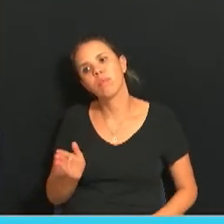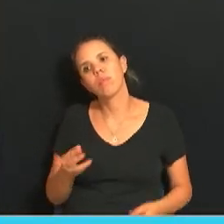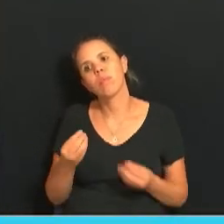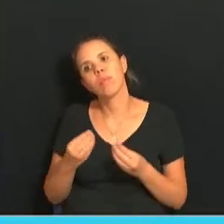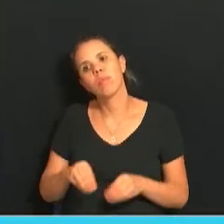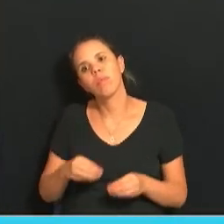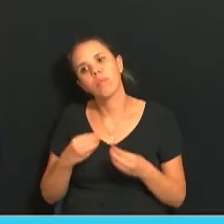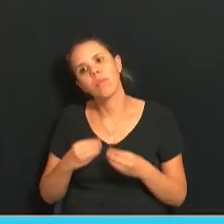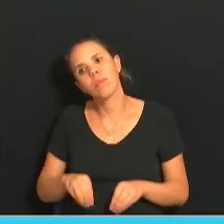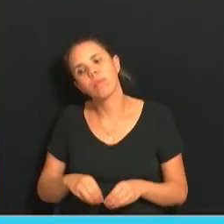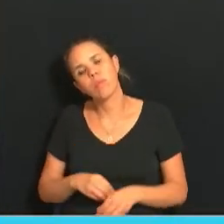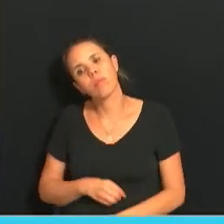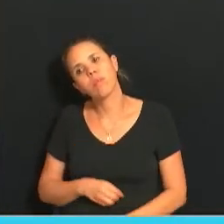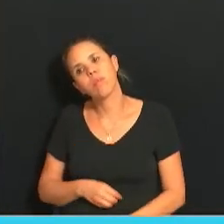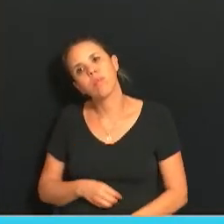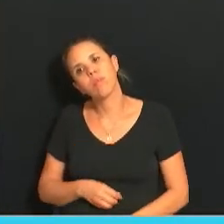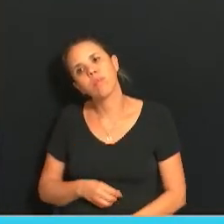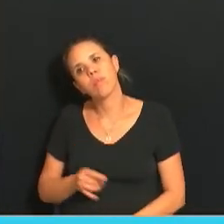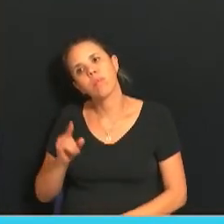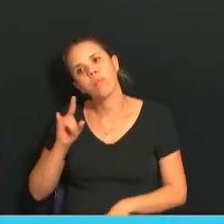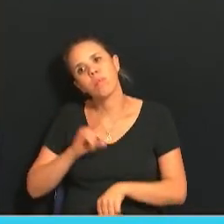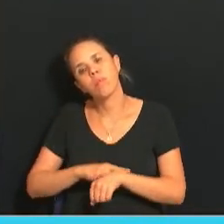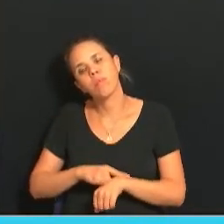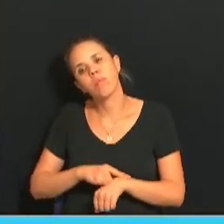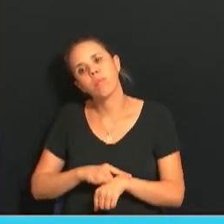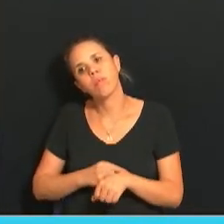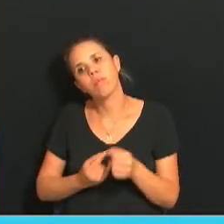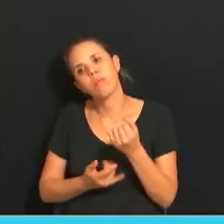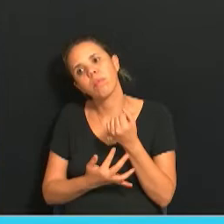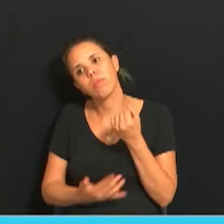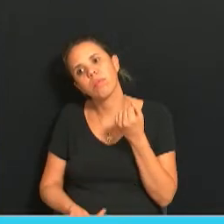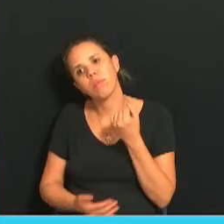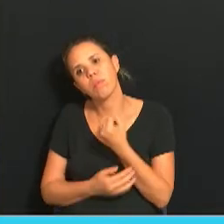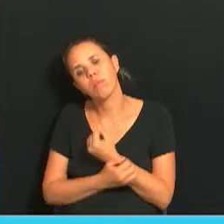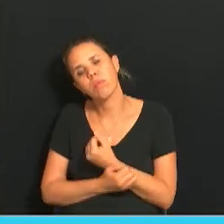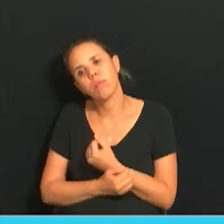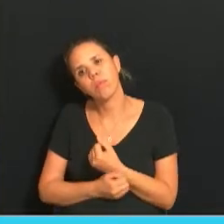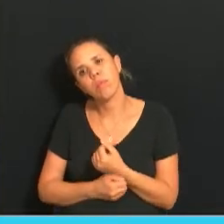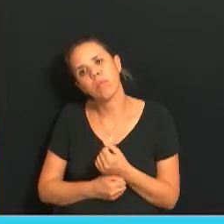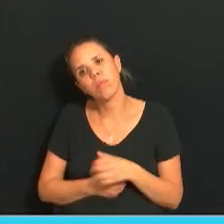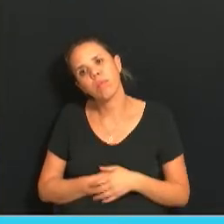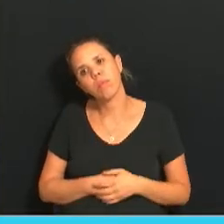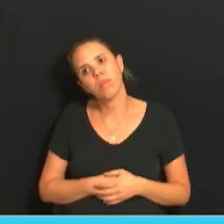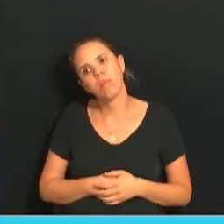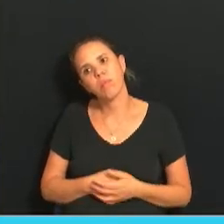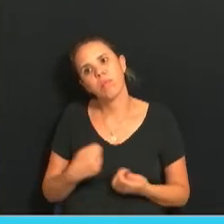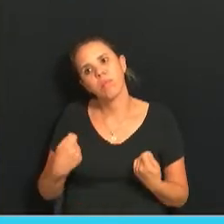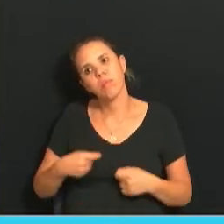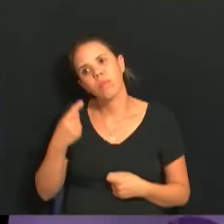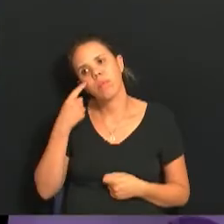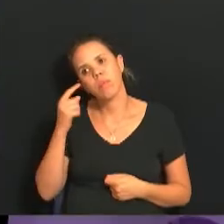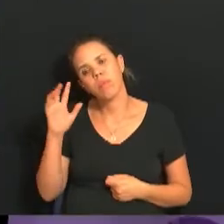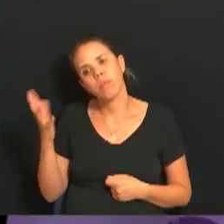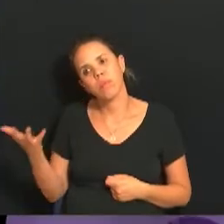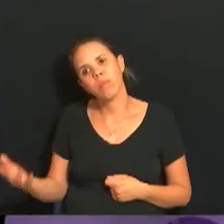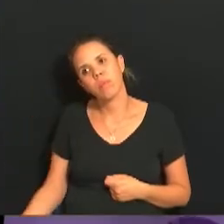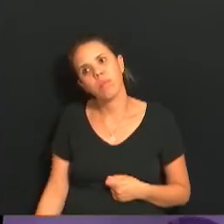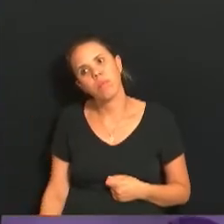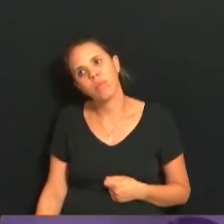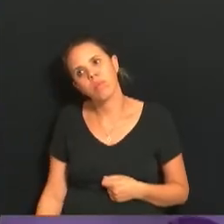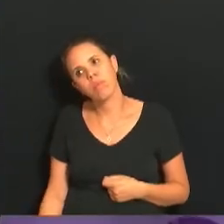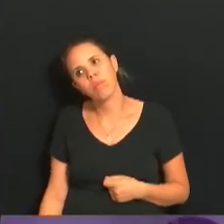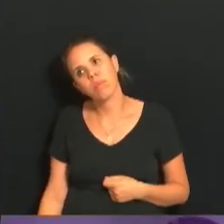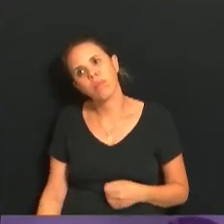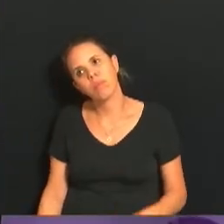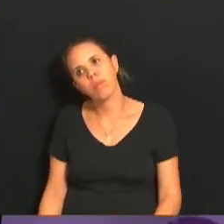de saída, a via urinária, e sangra, e você acaba indo atrás, olha, eu urinei sangue e eu preciso ver o que está acontecendo aqui. E